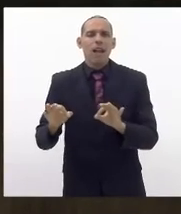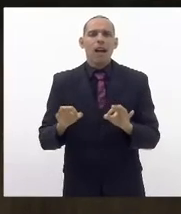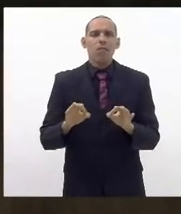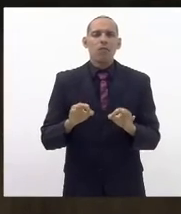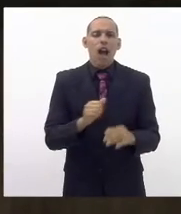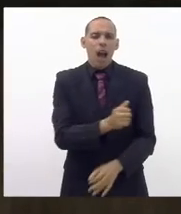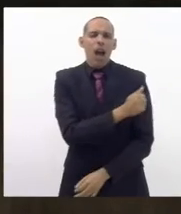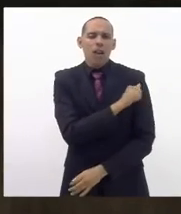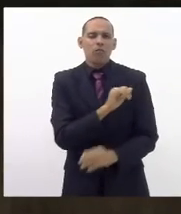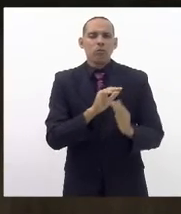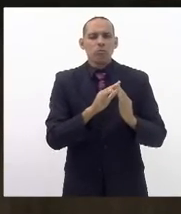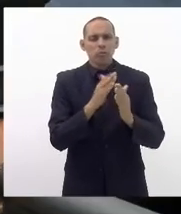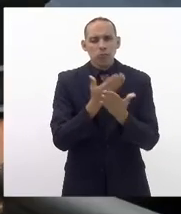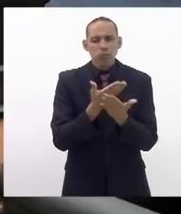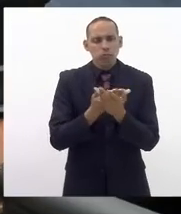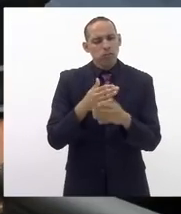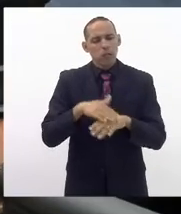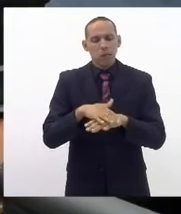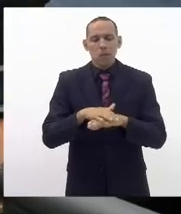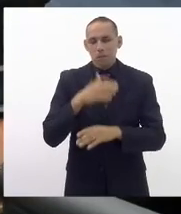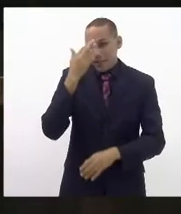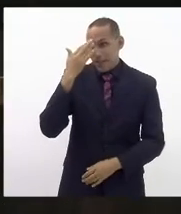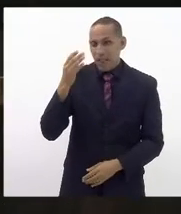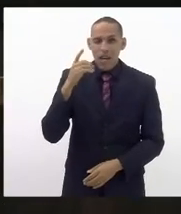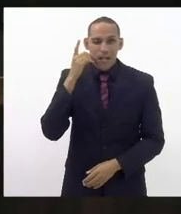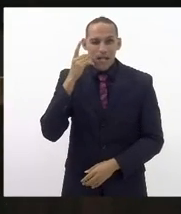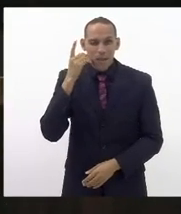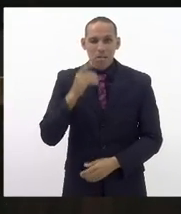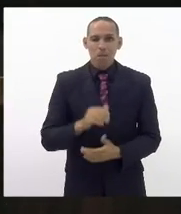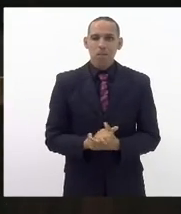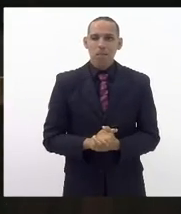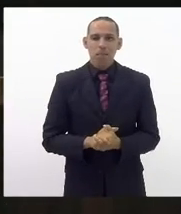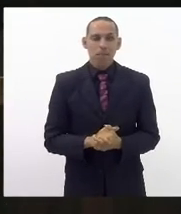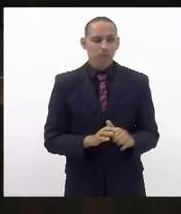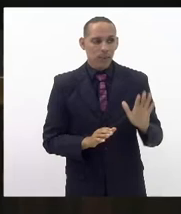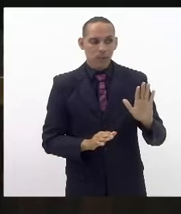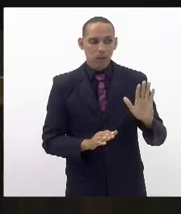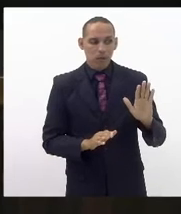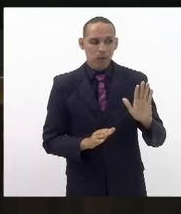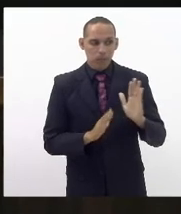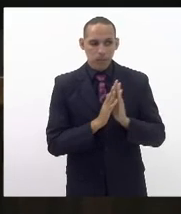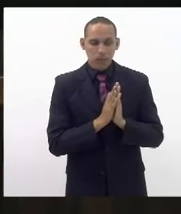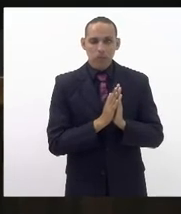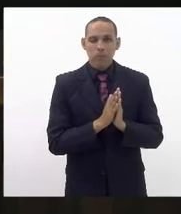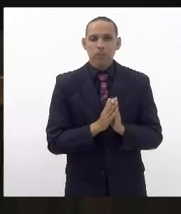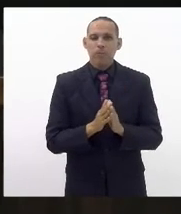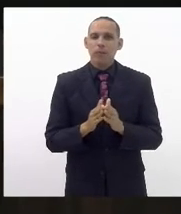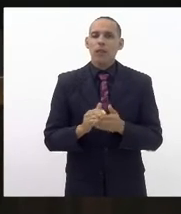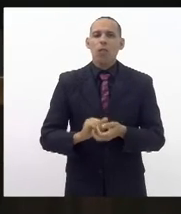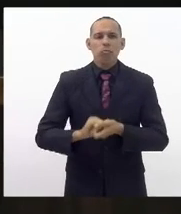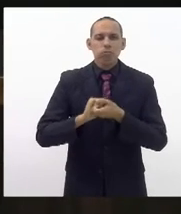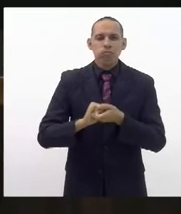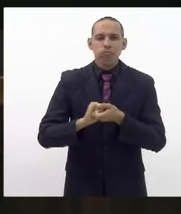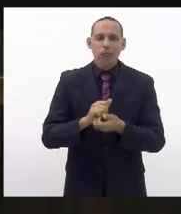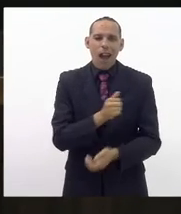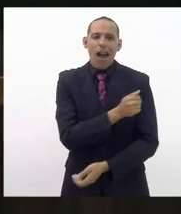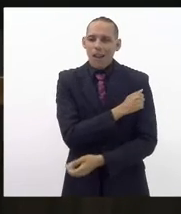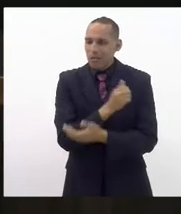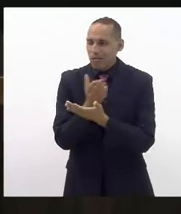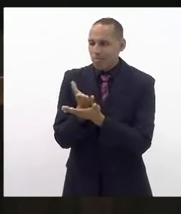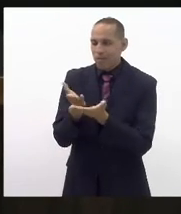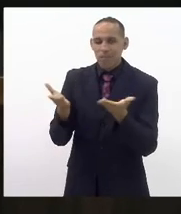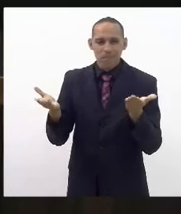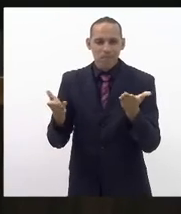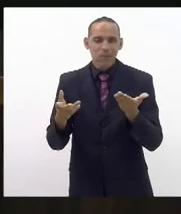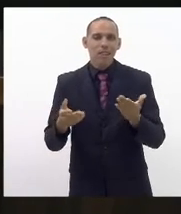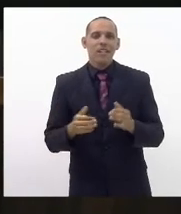pública do Estado do Rio de Janeiro. Obrigada, deputado. Só um minutinho, por favor. Cumprimentando aqui os alunos e